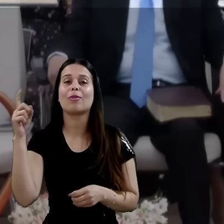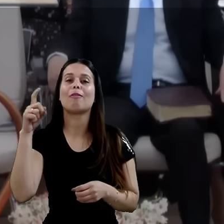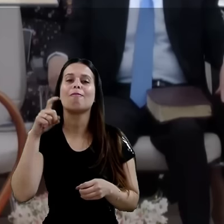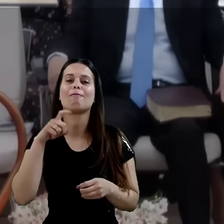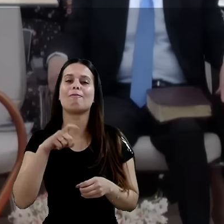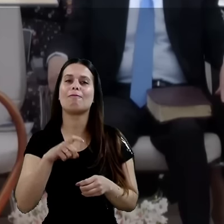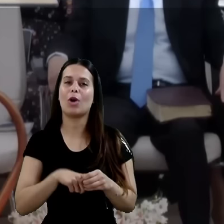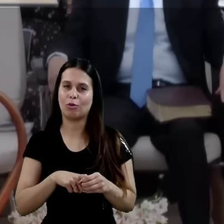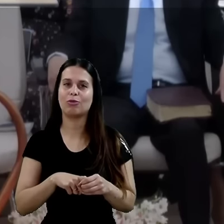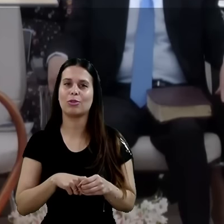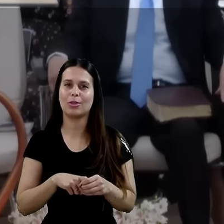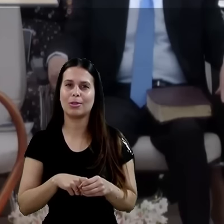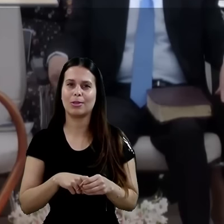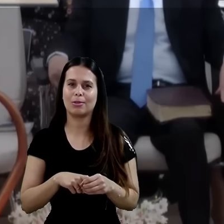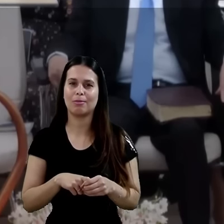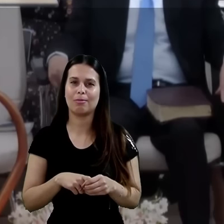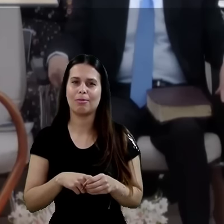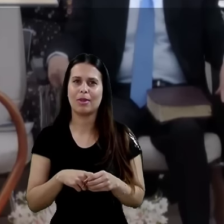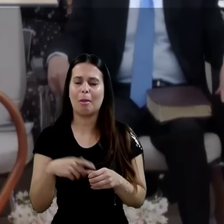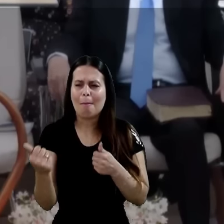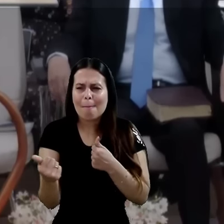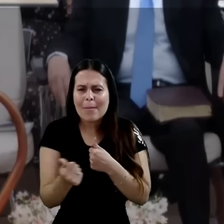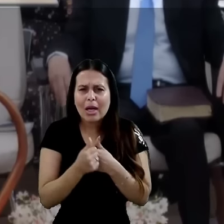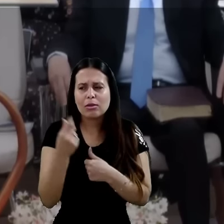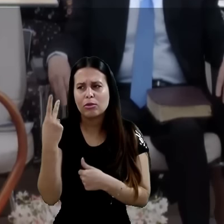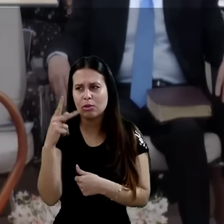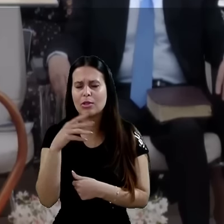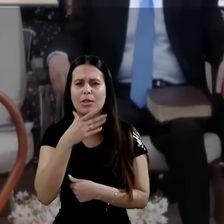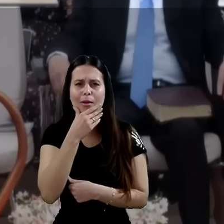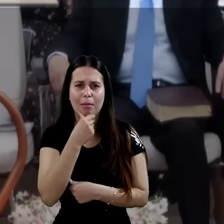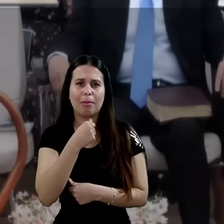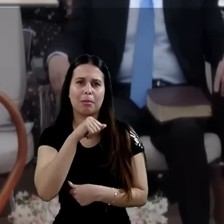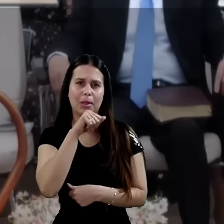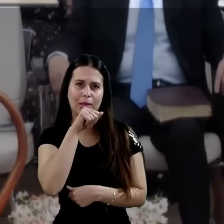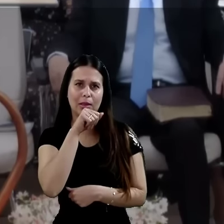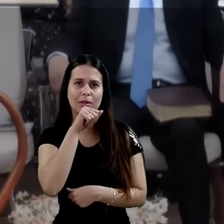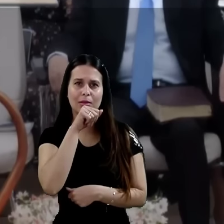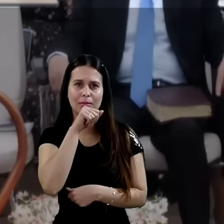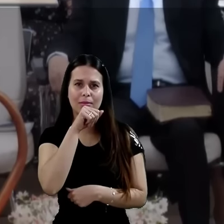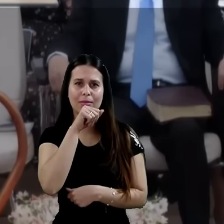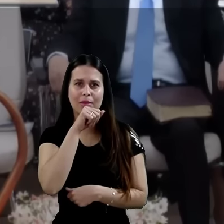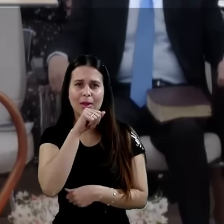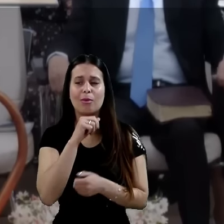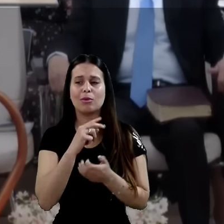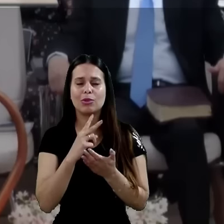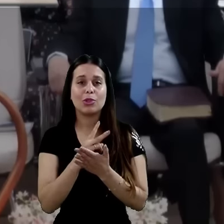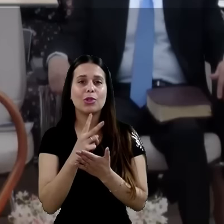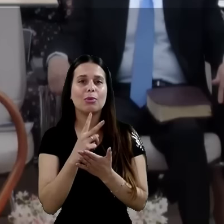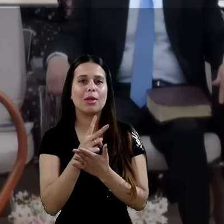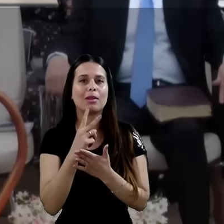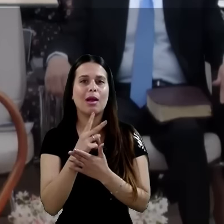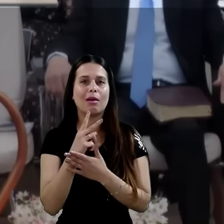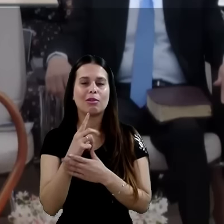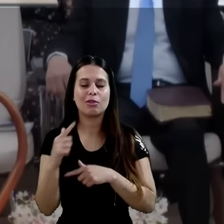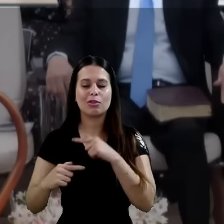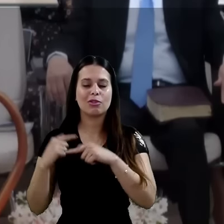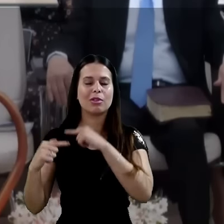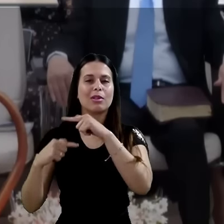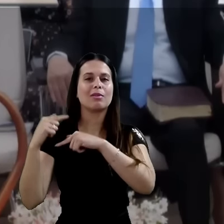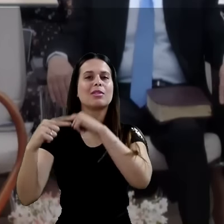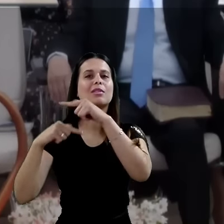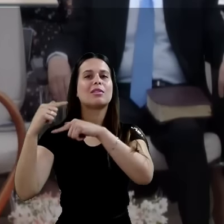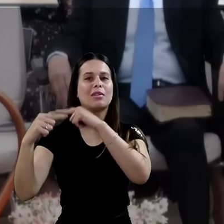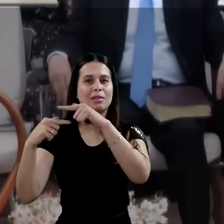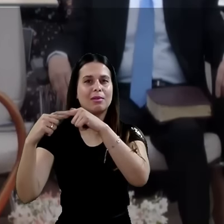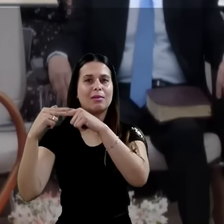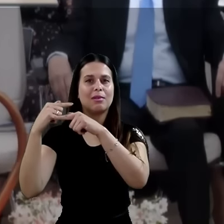volte fique do lado do seu pai dê continuidade ao meu legado dos dons